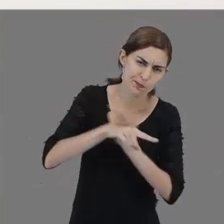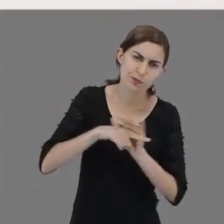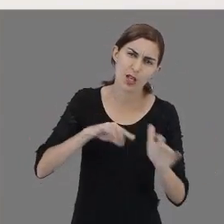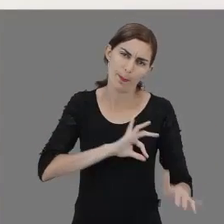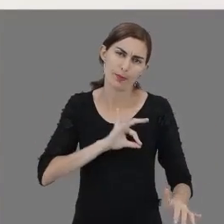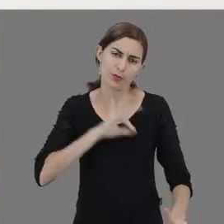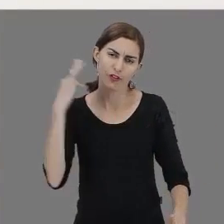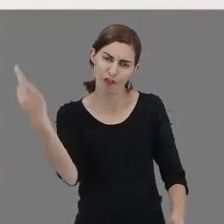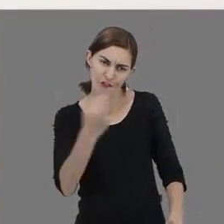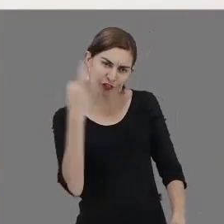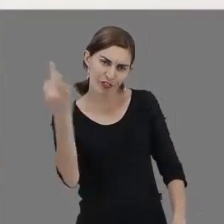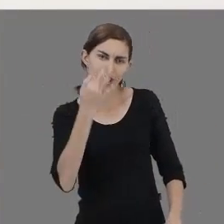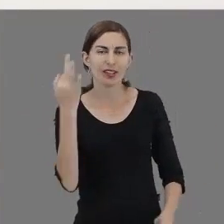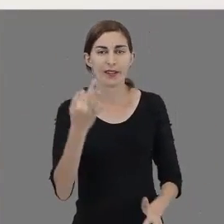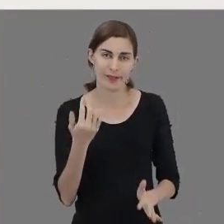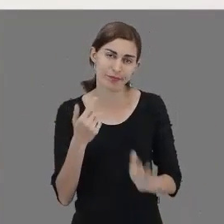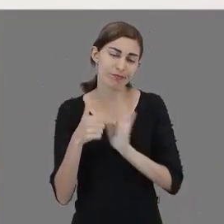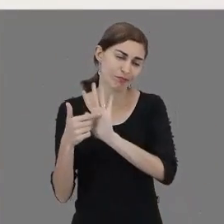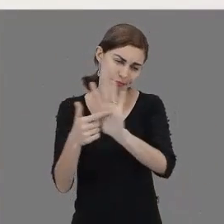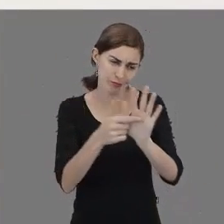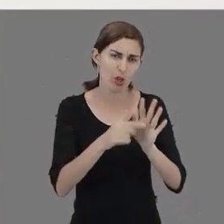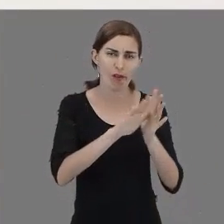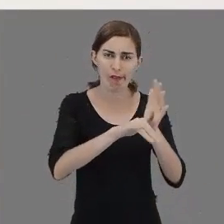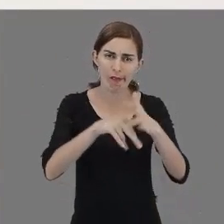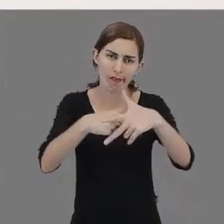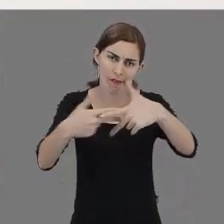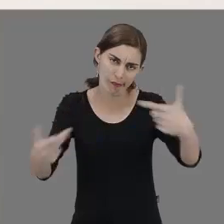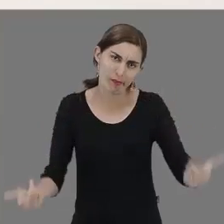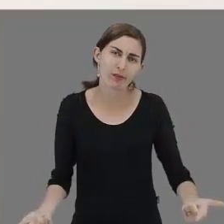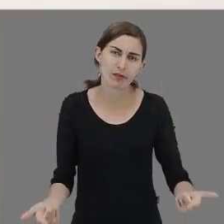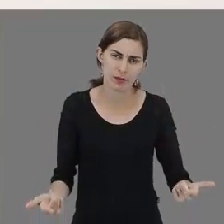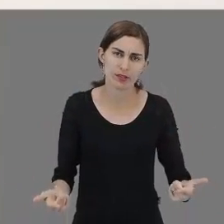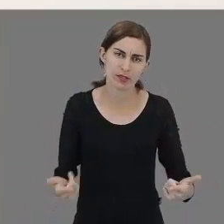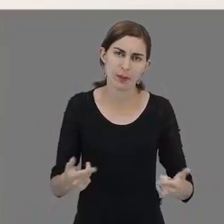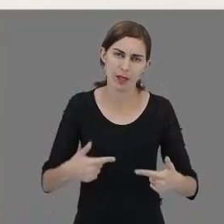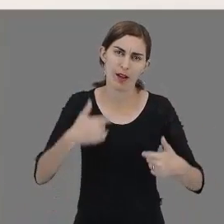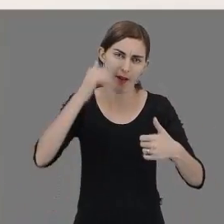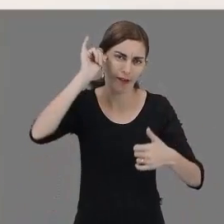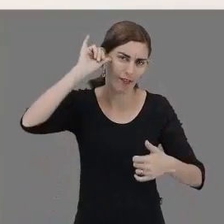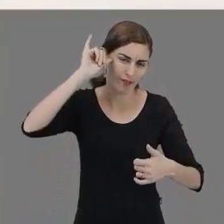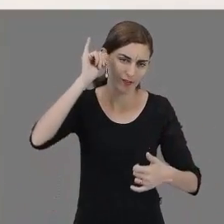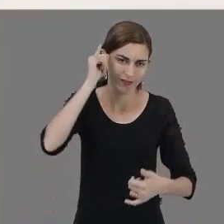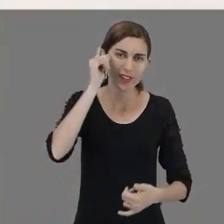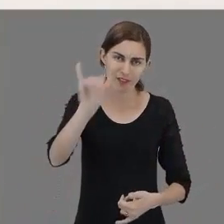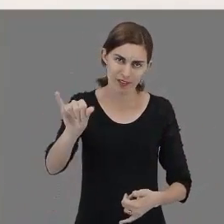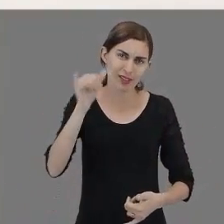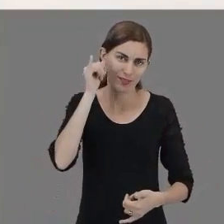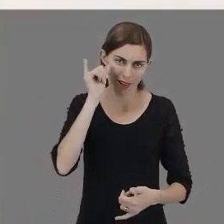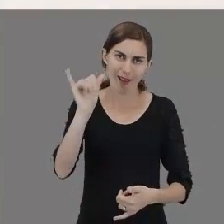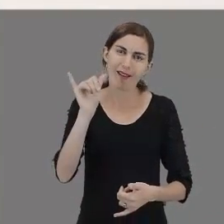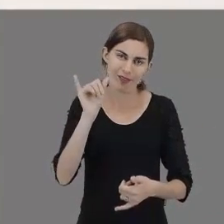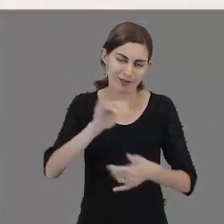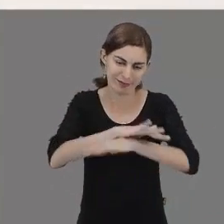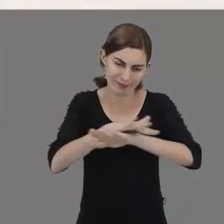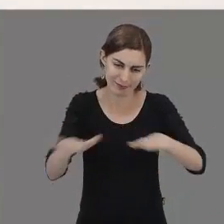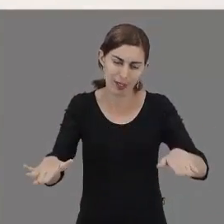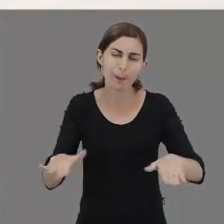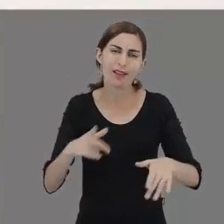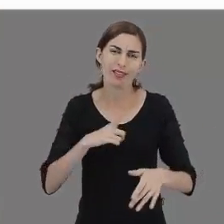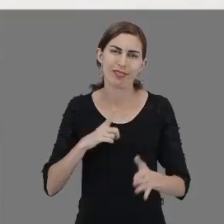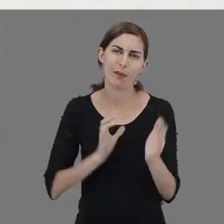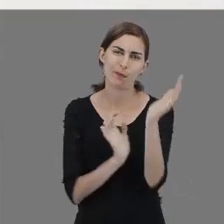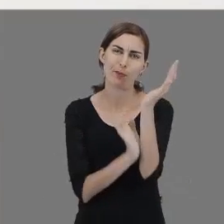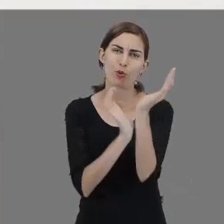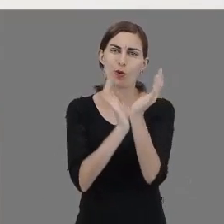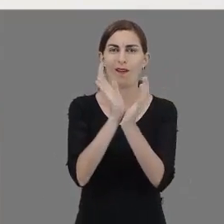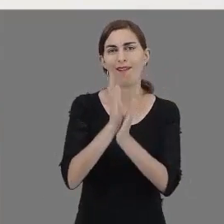Polícia Federal. E aí, para combater essas práticas danosas à administração pública, a gente tem a